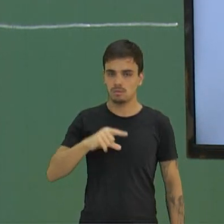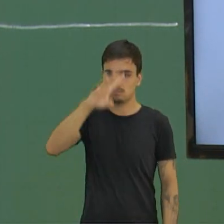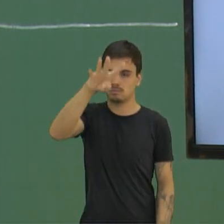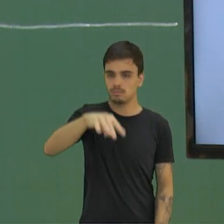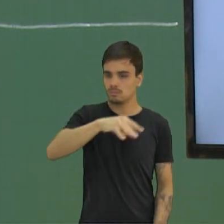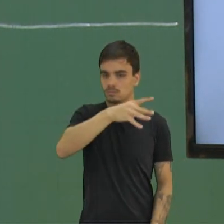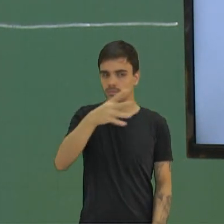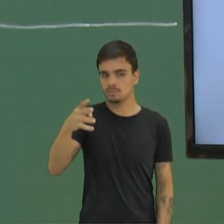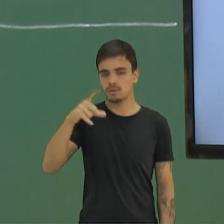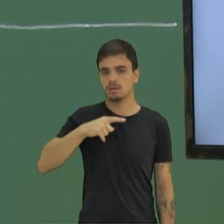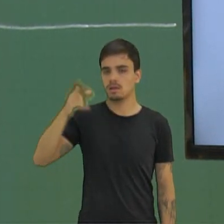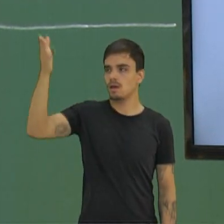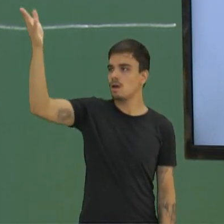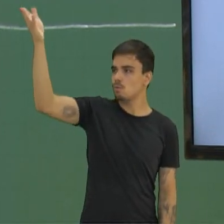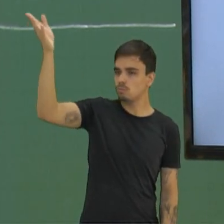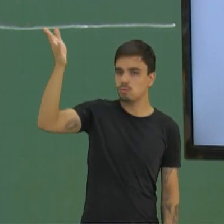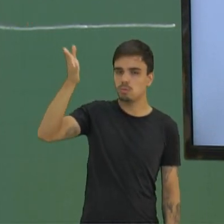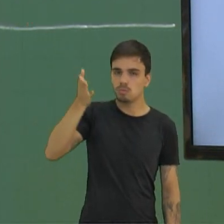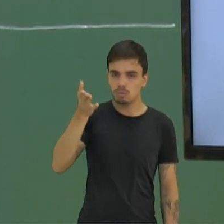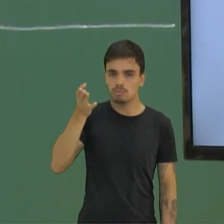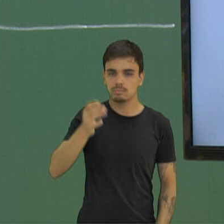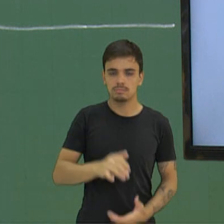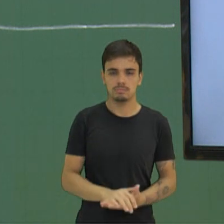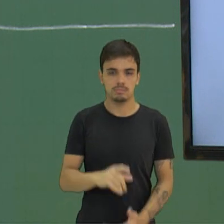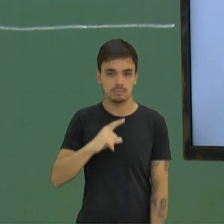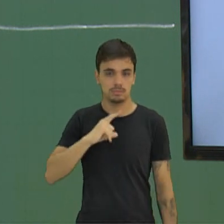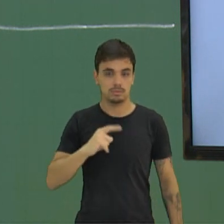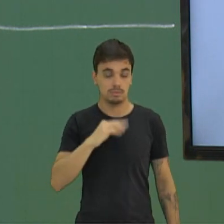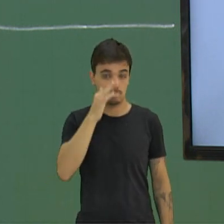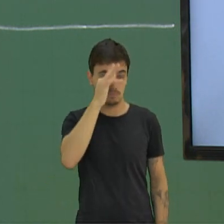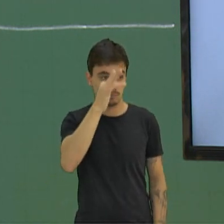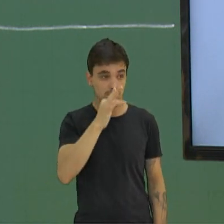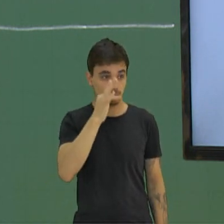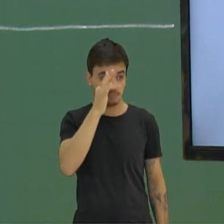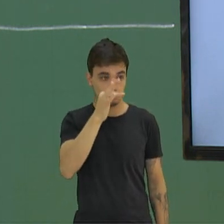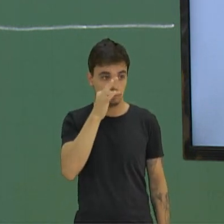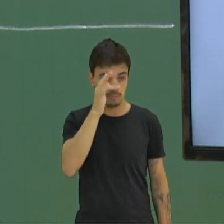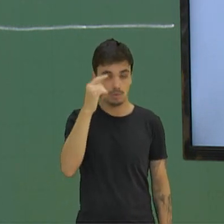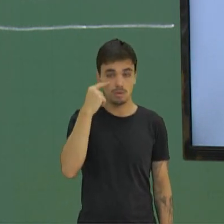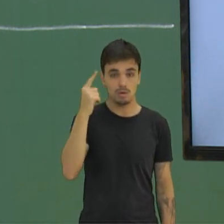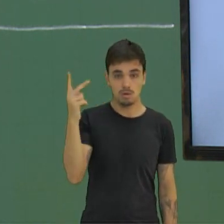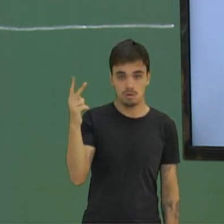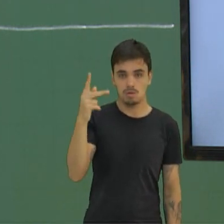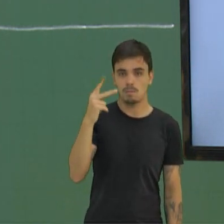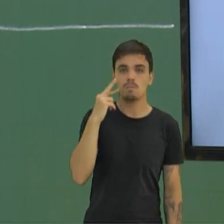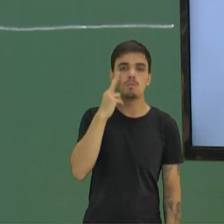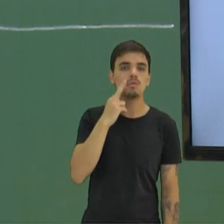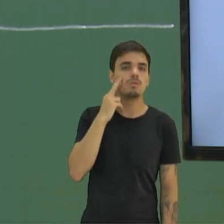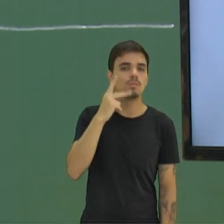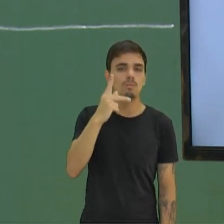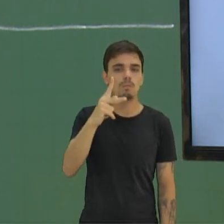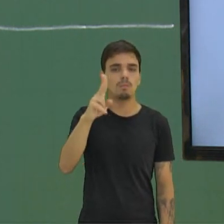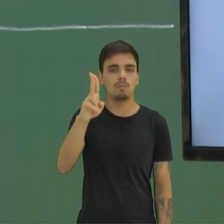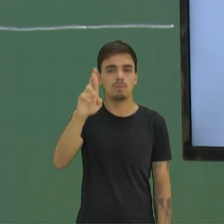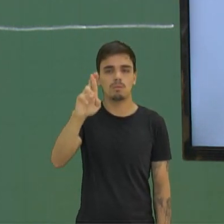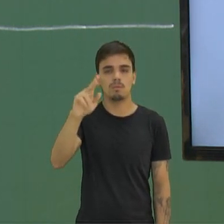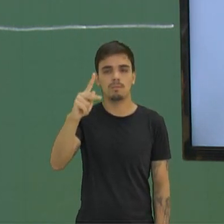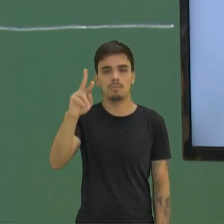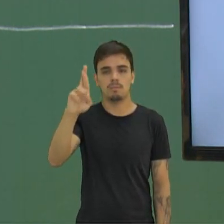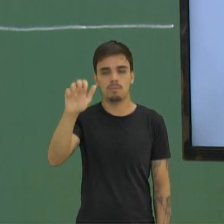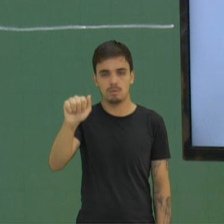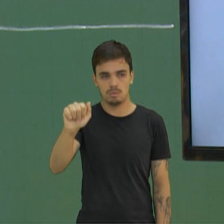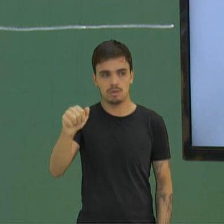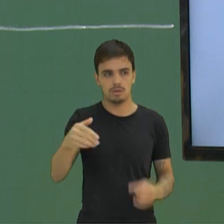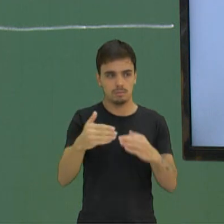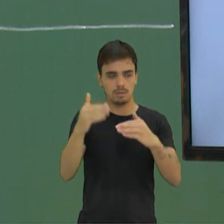transversal e aqui eu vou colocar aqui ó flores púrpura Oi e o nome